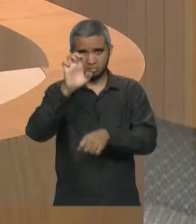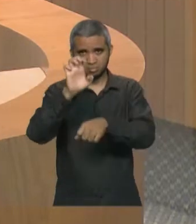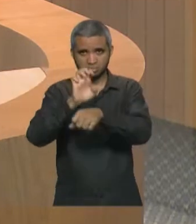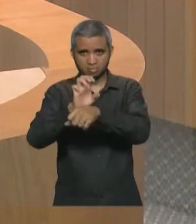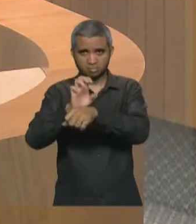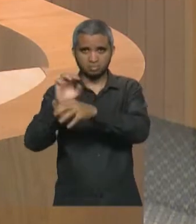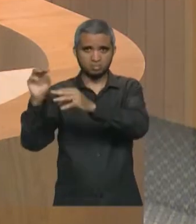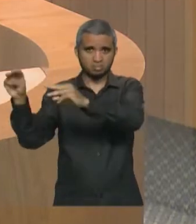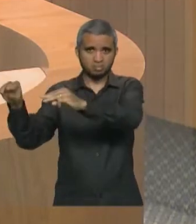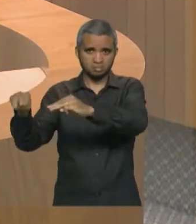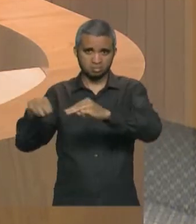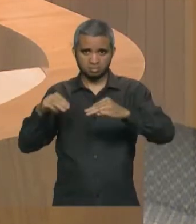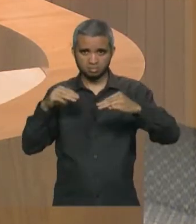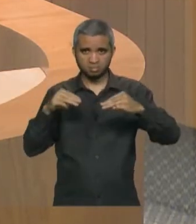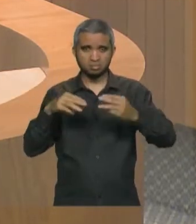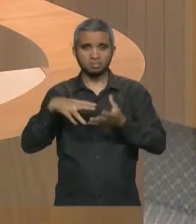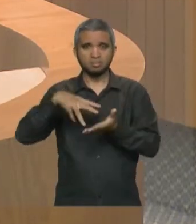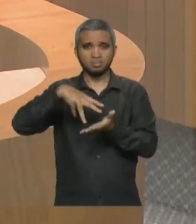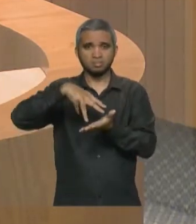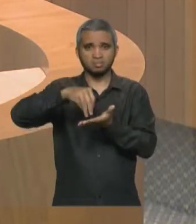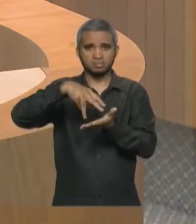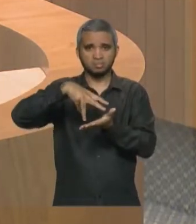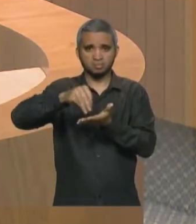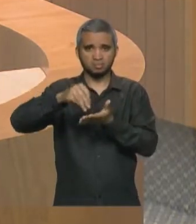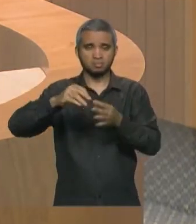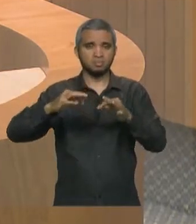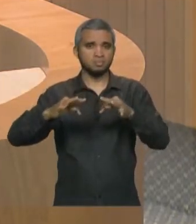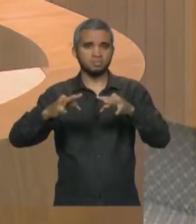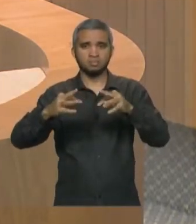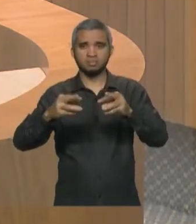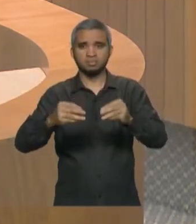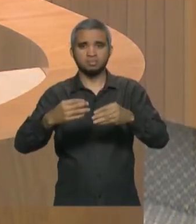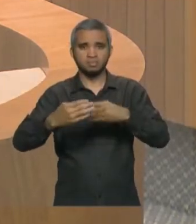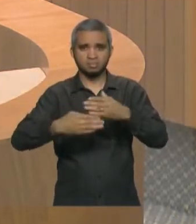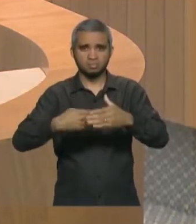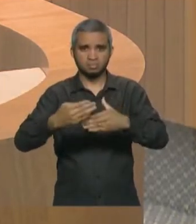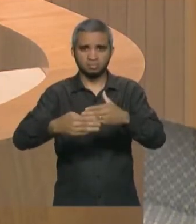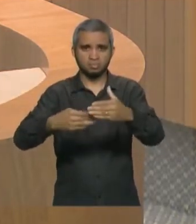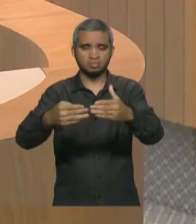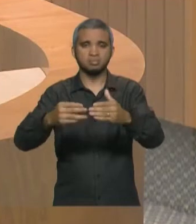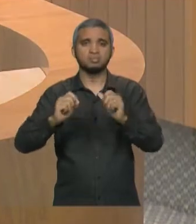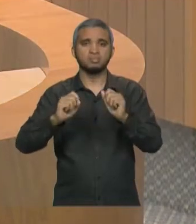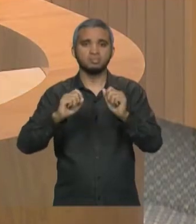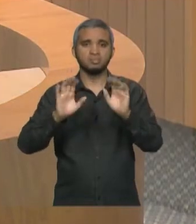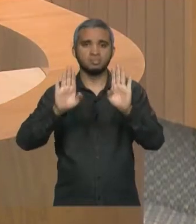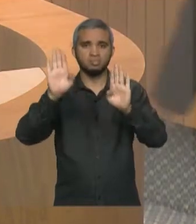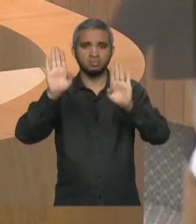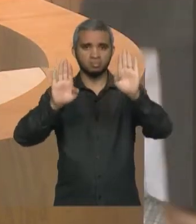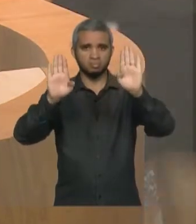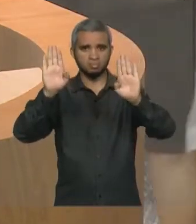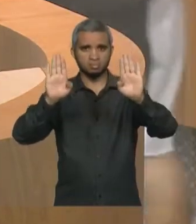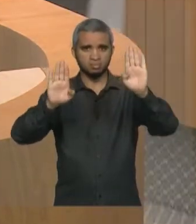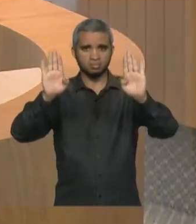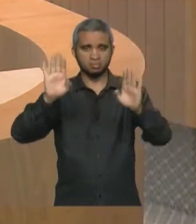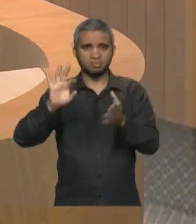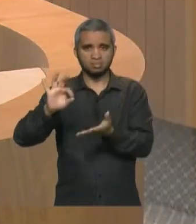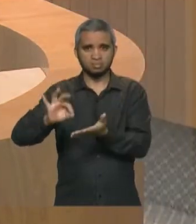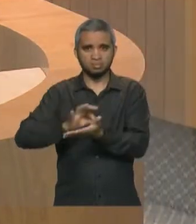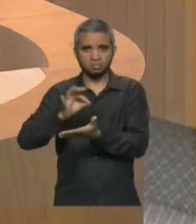a cópia de todo o processo licitatório que resultou na contratação de empresa para decoração